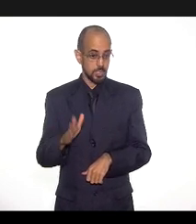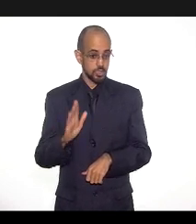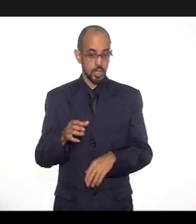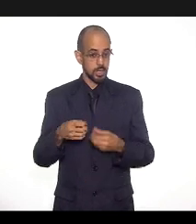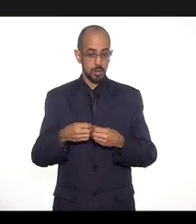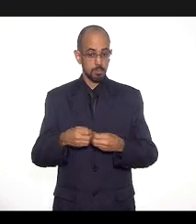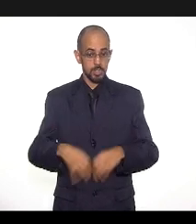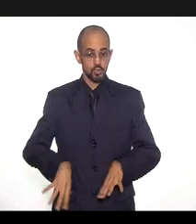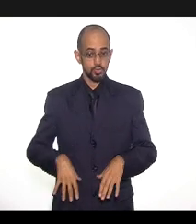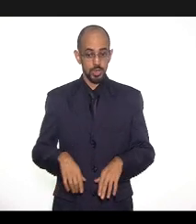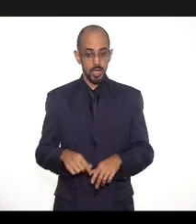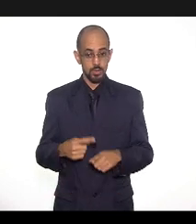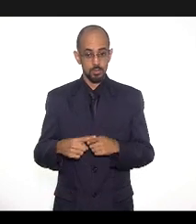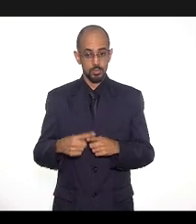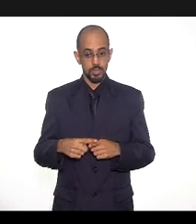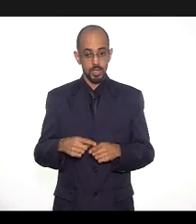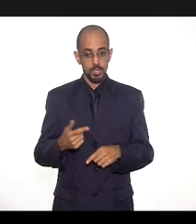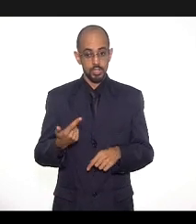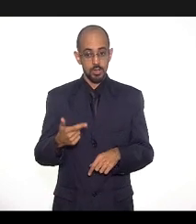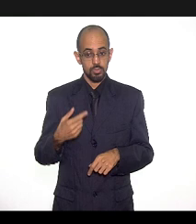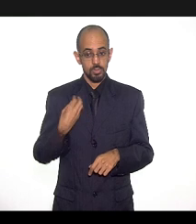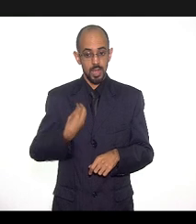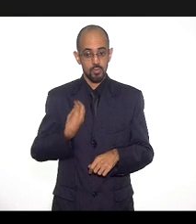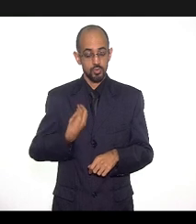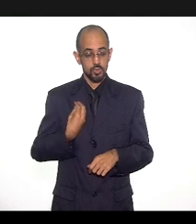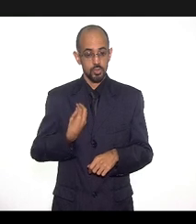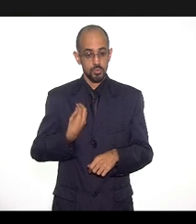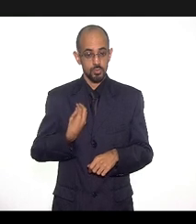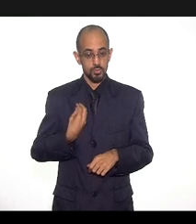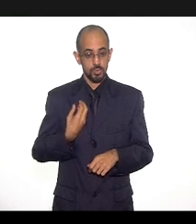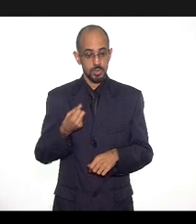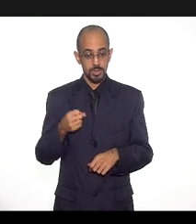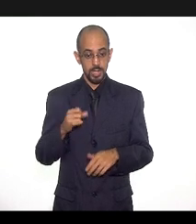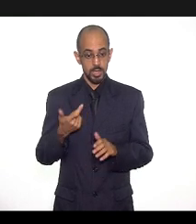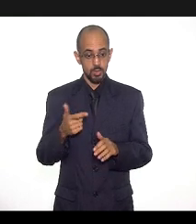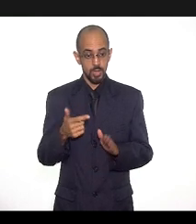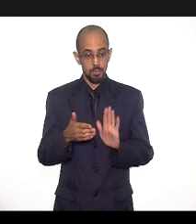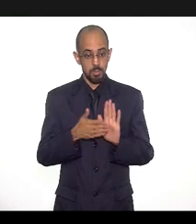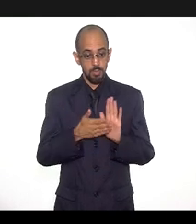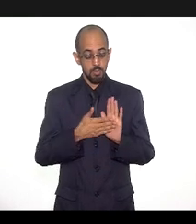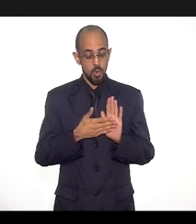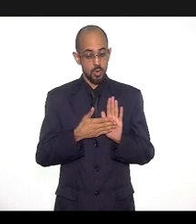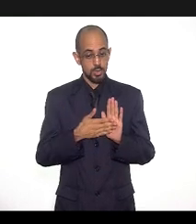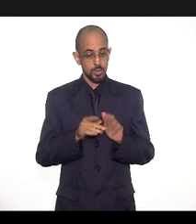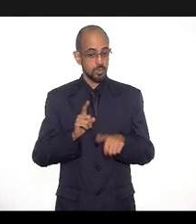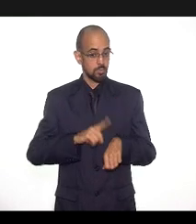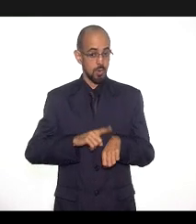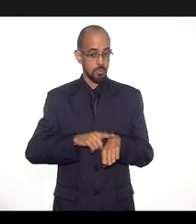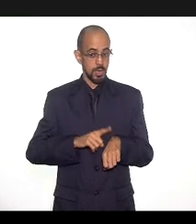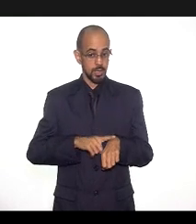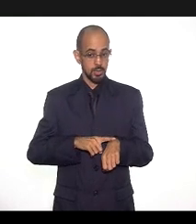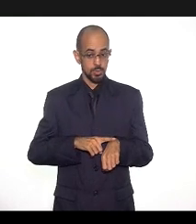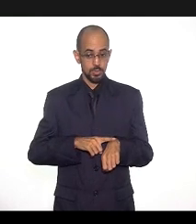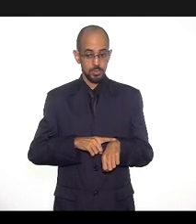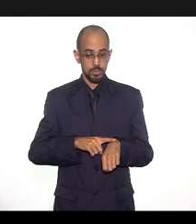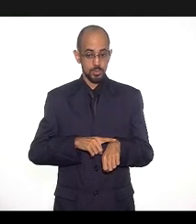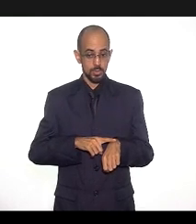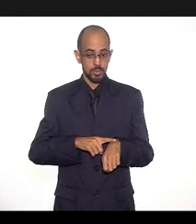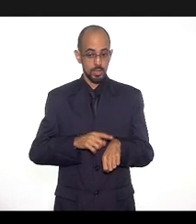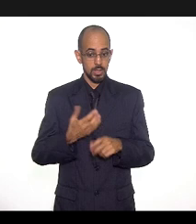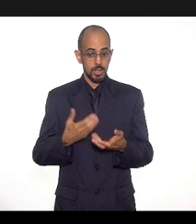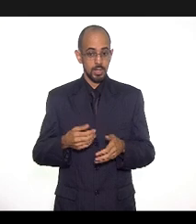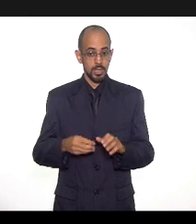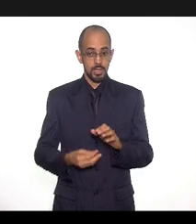deixou de existir. Se ele não propôs à época, ele também está querendo legislar tendo uma